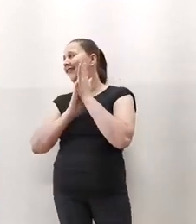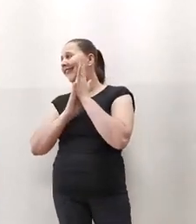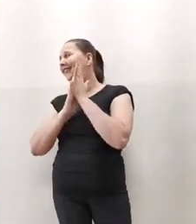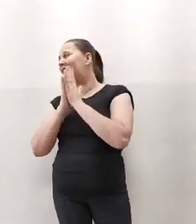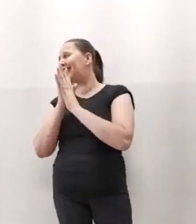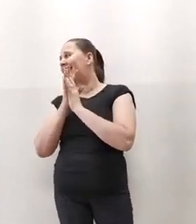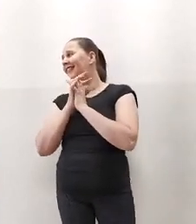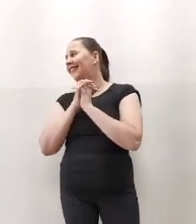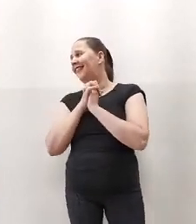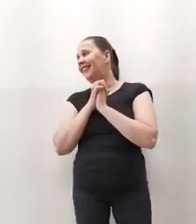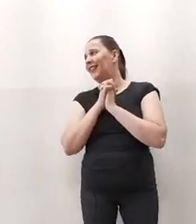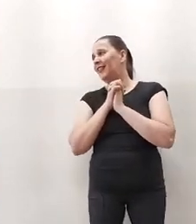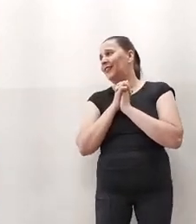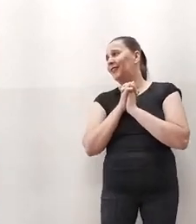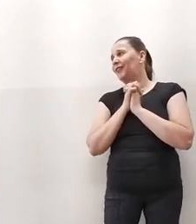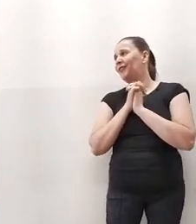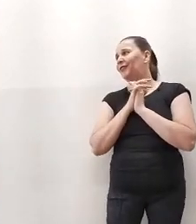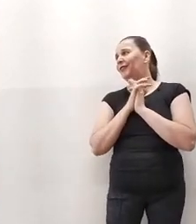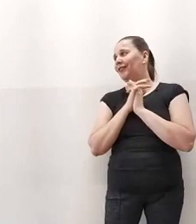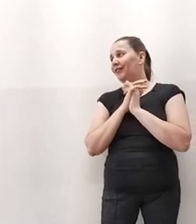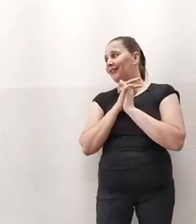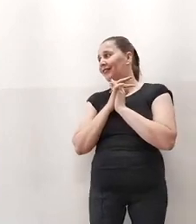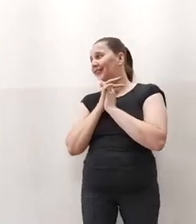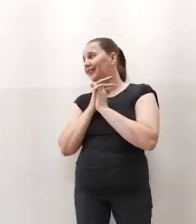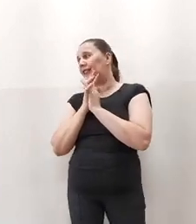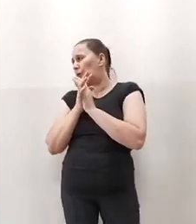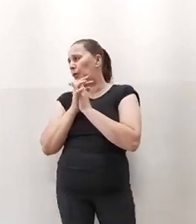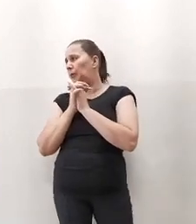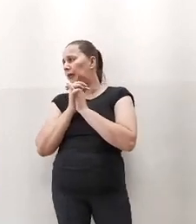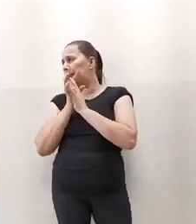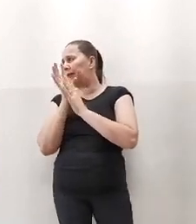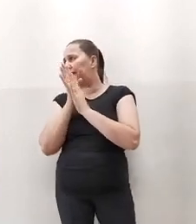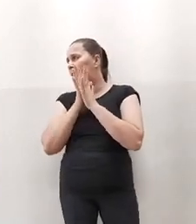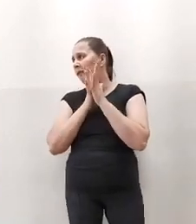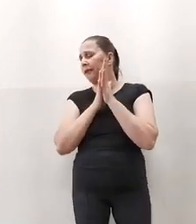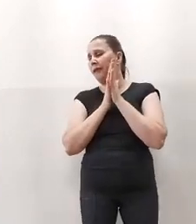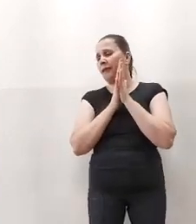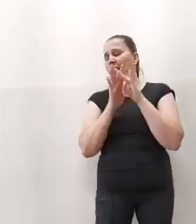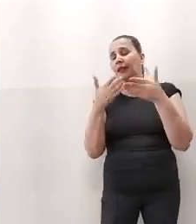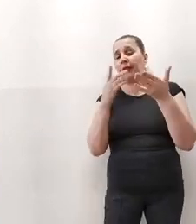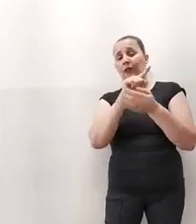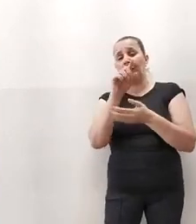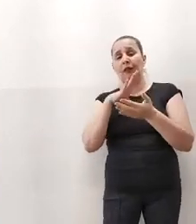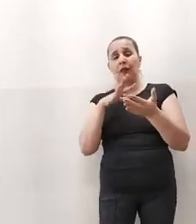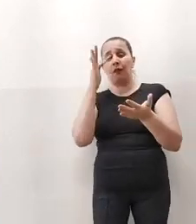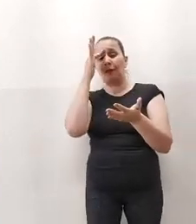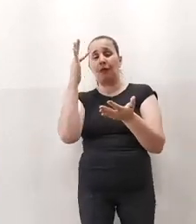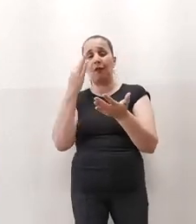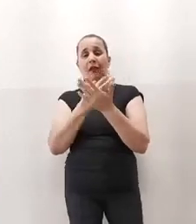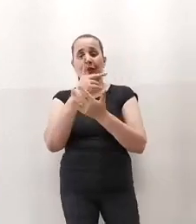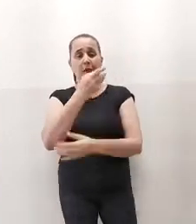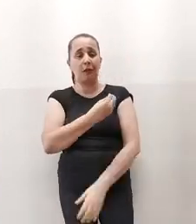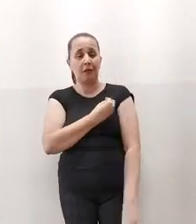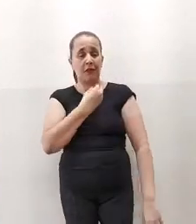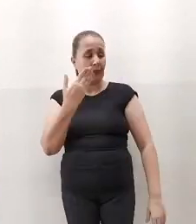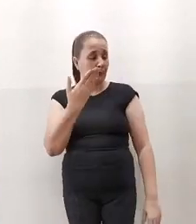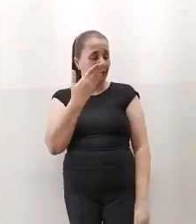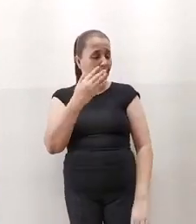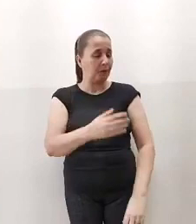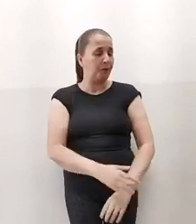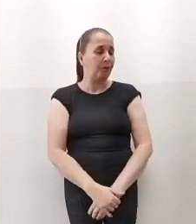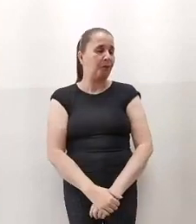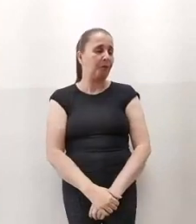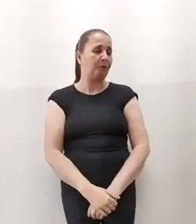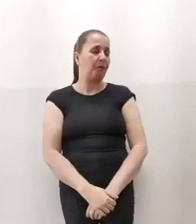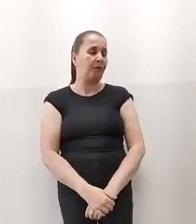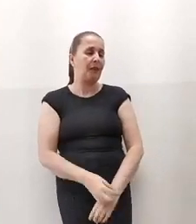um cântico, mas eu queria te convidar a fazer um ato de fé na sua vida. Essa palavra falou muito comigo.